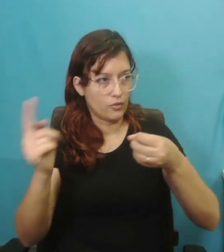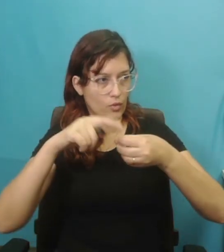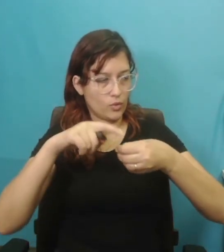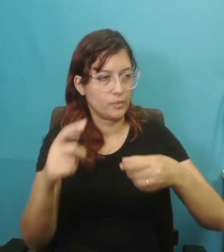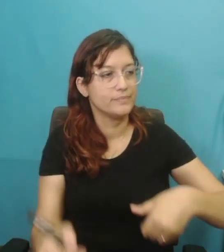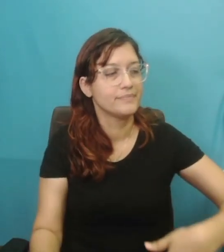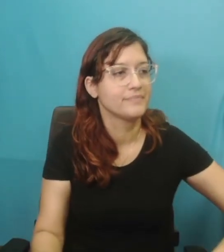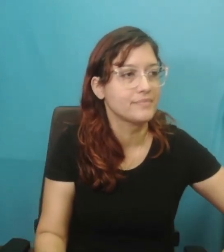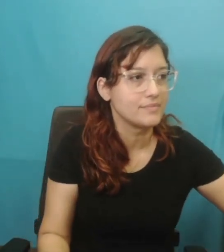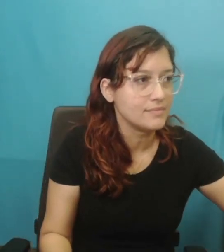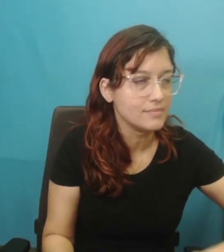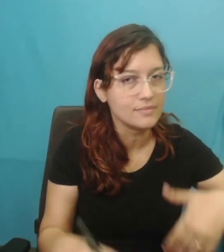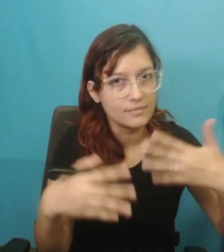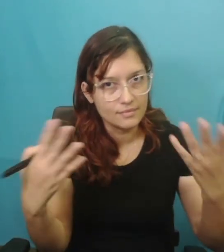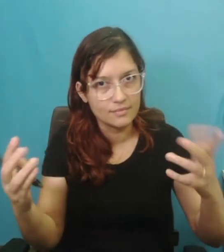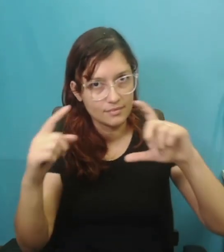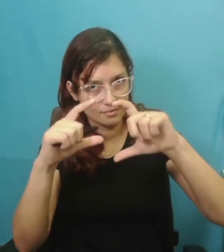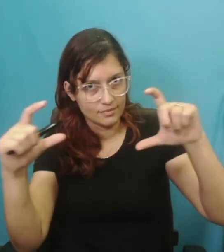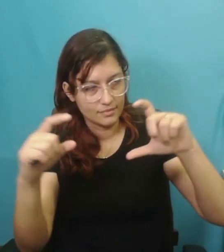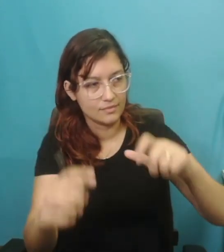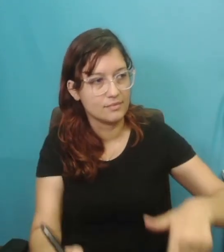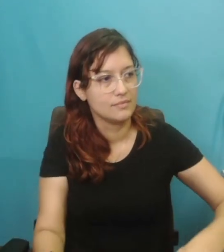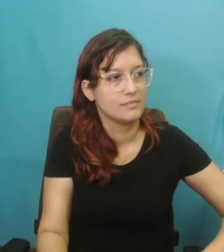Em mágica, tudo voltou.